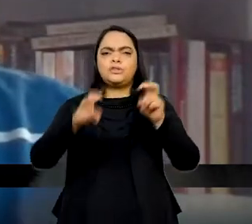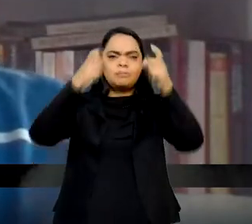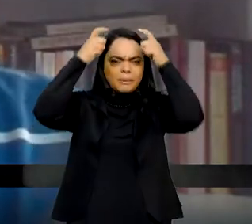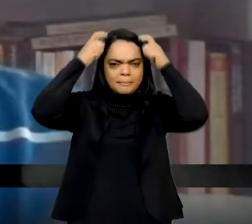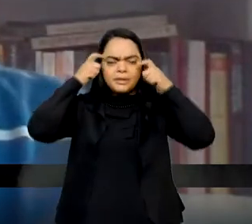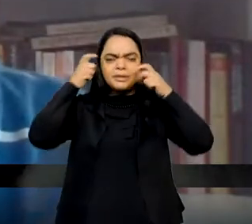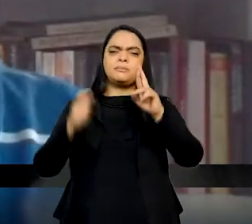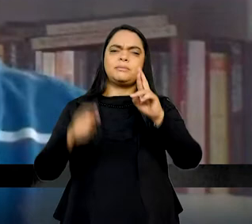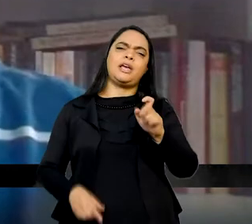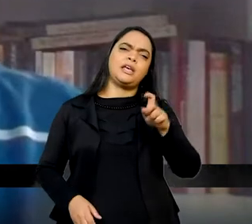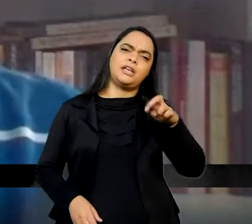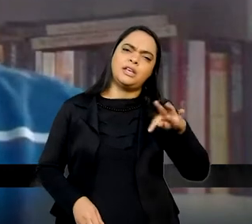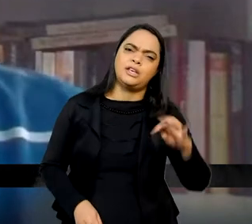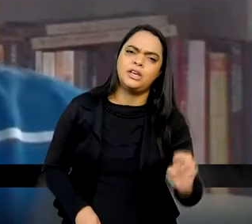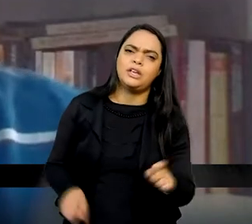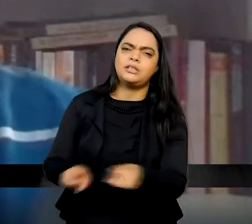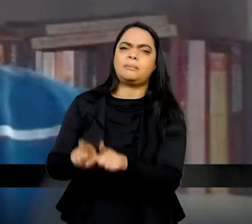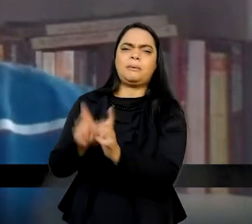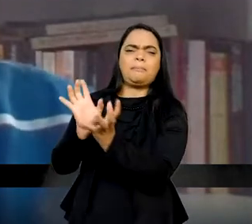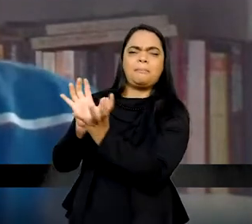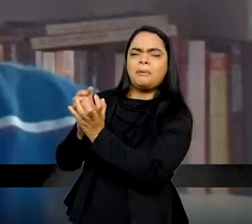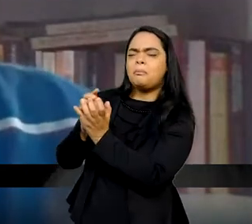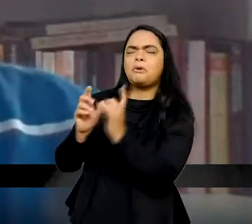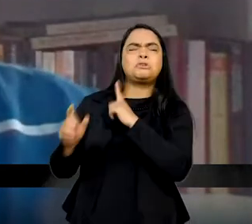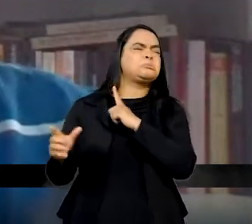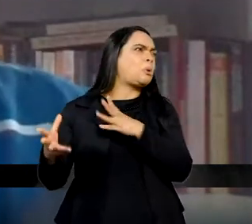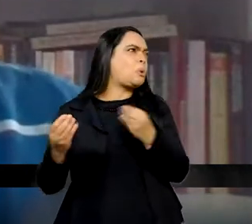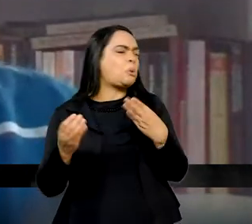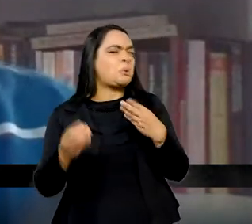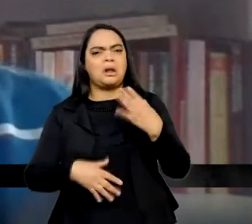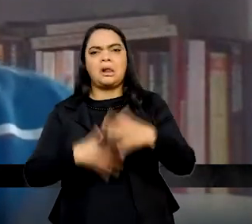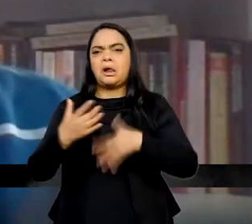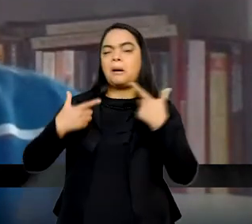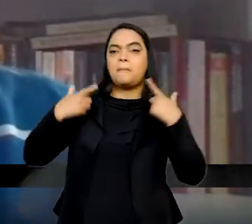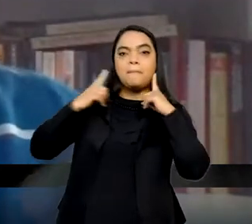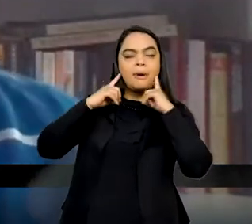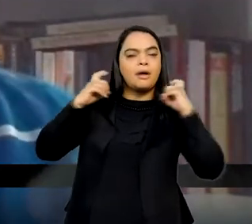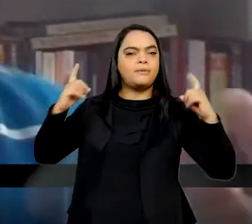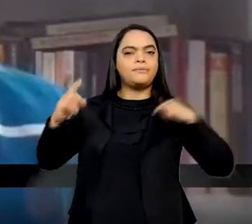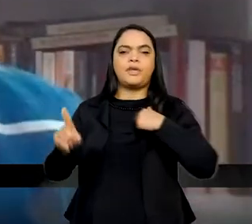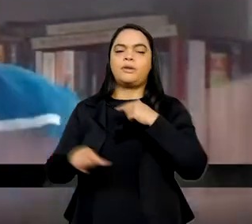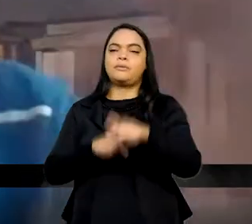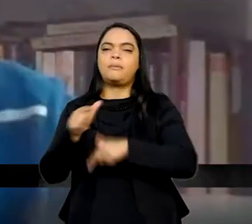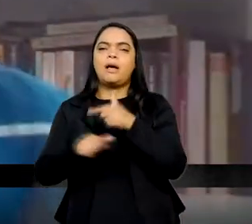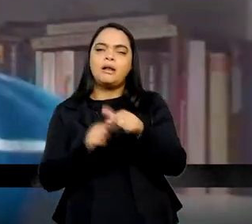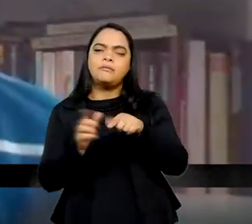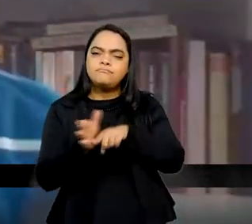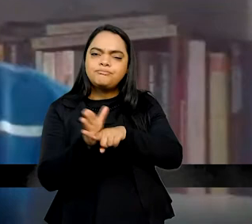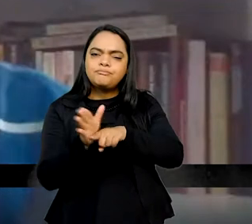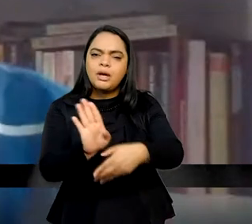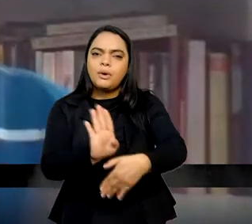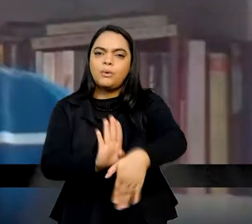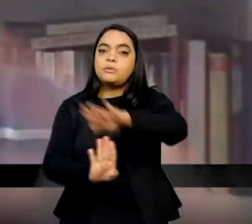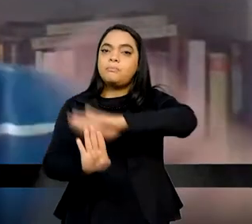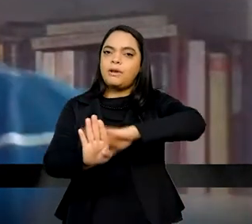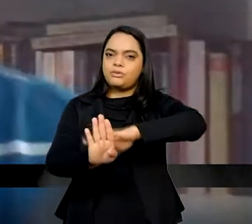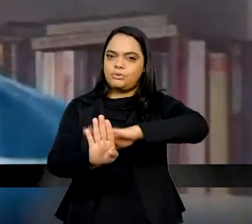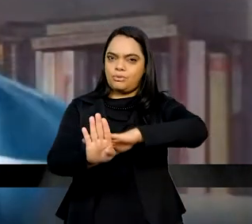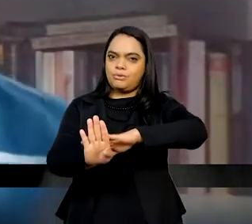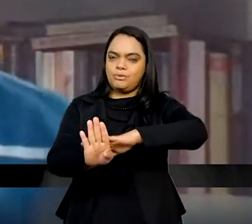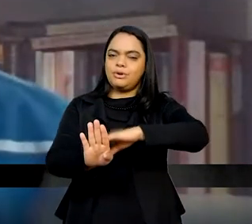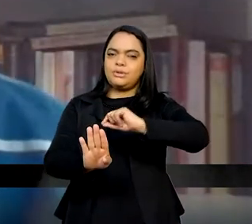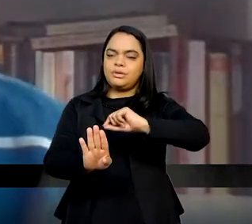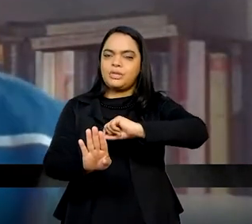estava em Pernambuco, que havia muita barulheira. E eu trabalhei com os bastidores, daí o porquê, o título de